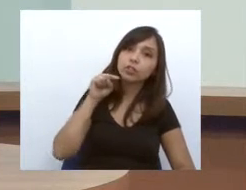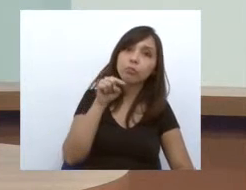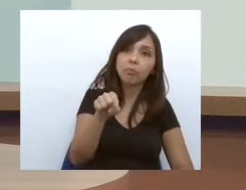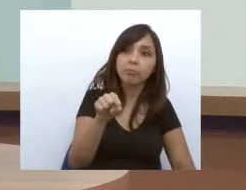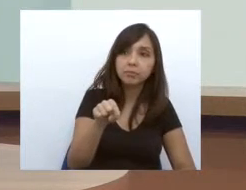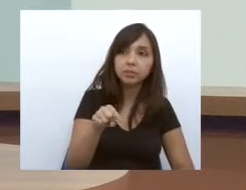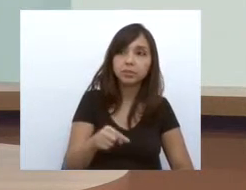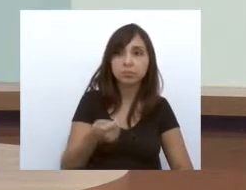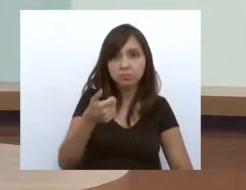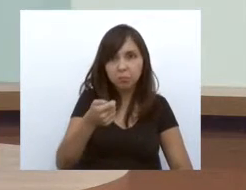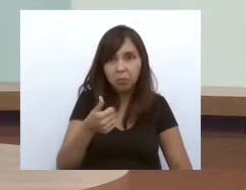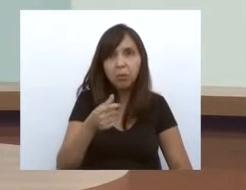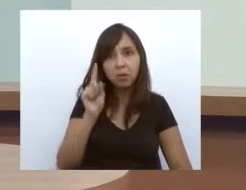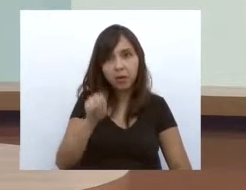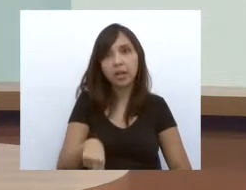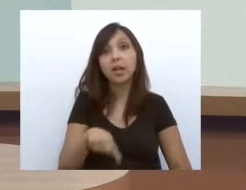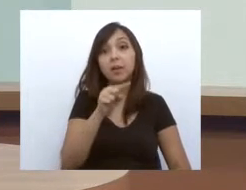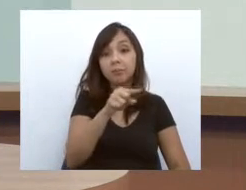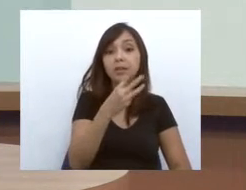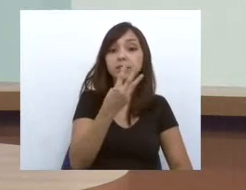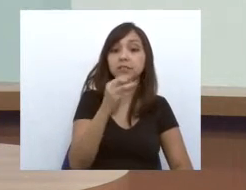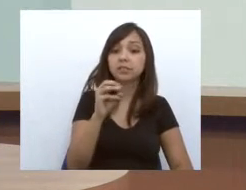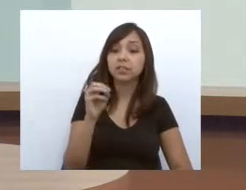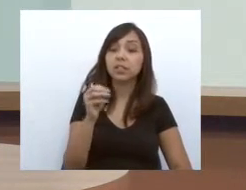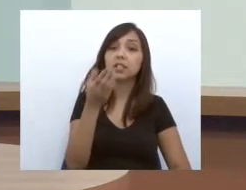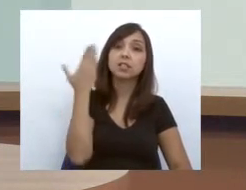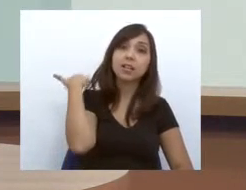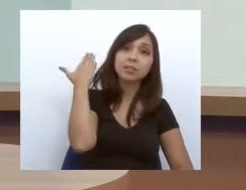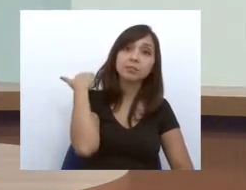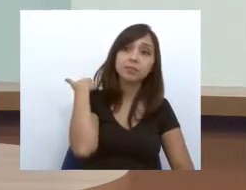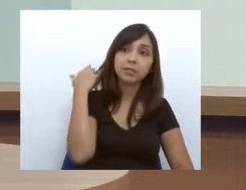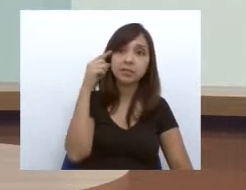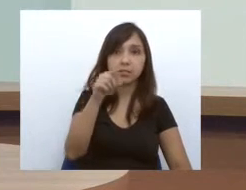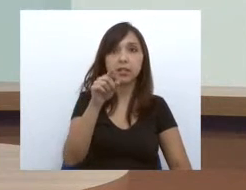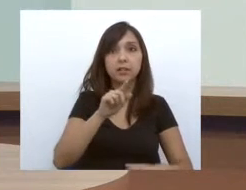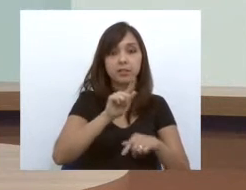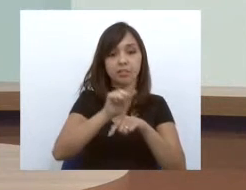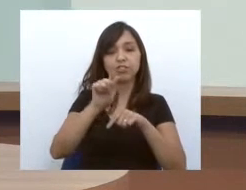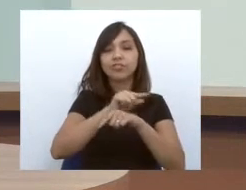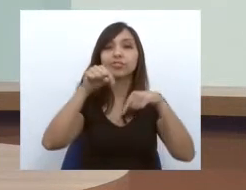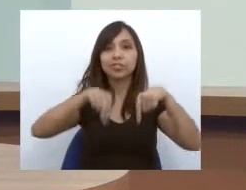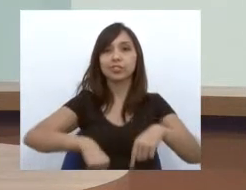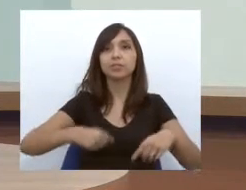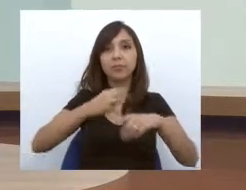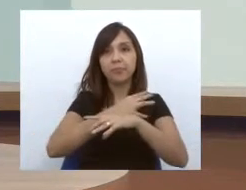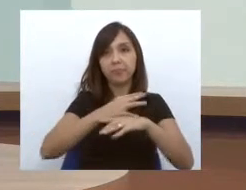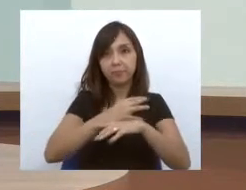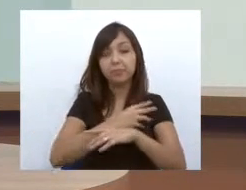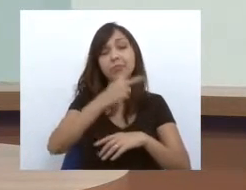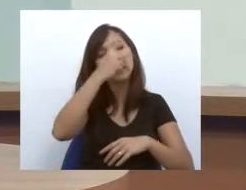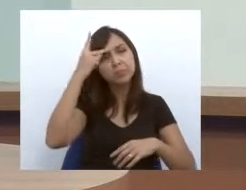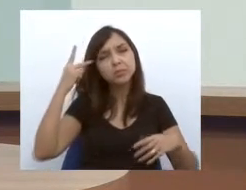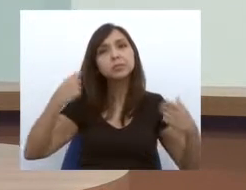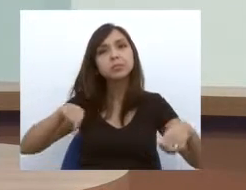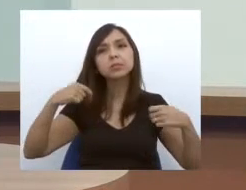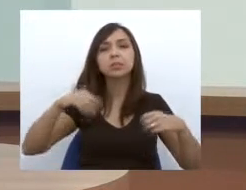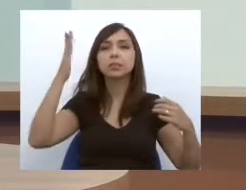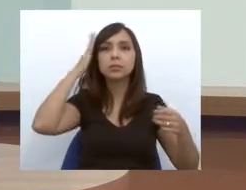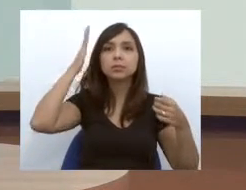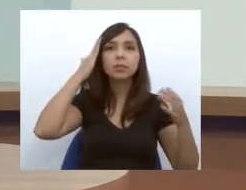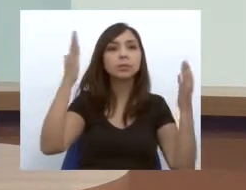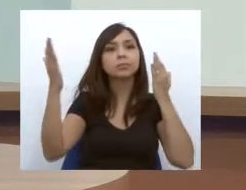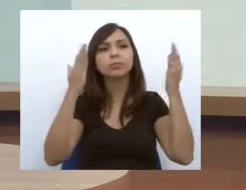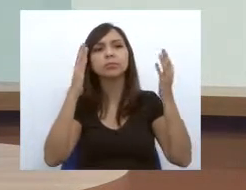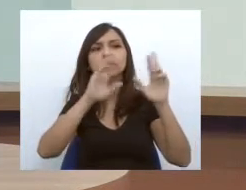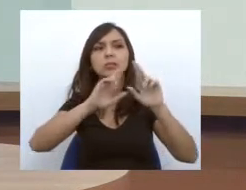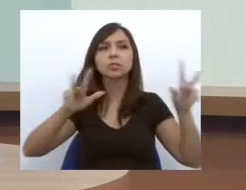creche. É pouco? É. Mas é 300 que tinha antes, quando eles estavam na gestão da nossa cidade. Então, acho que as pessoas têm que saber diferenciar uma